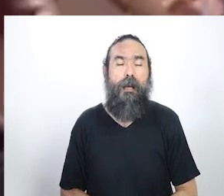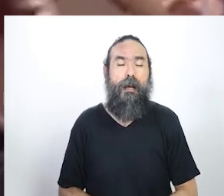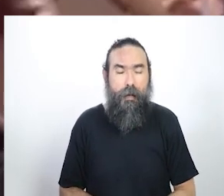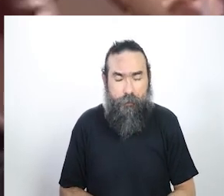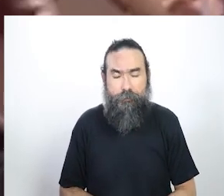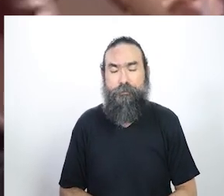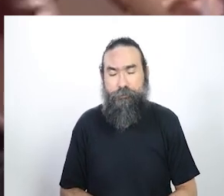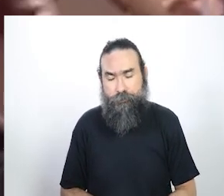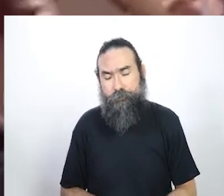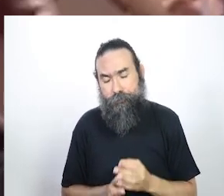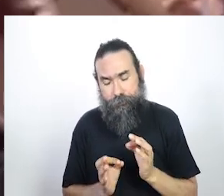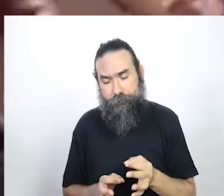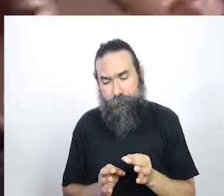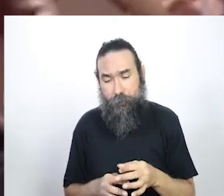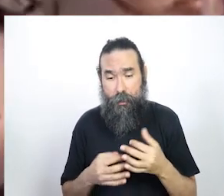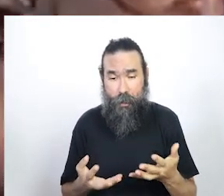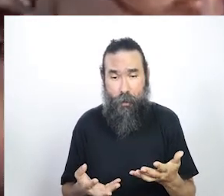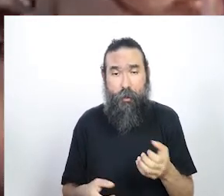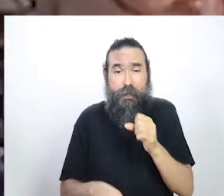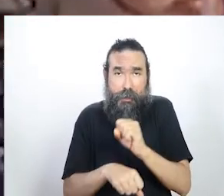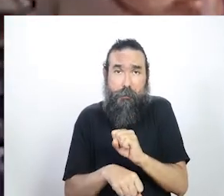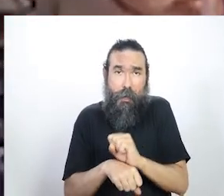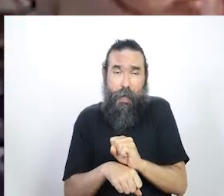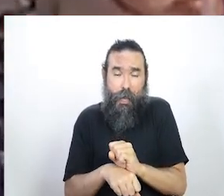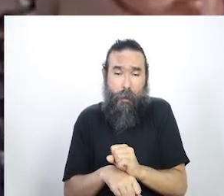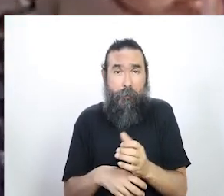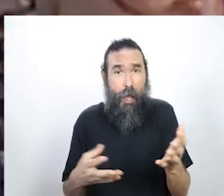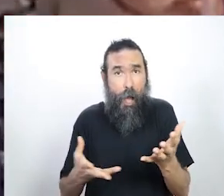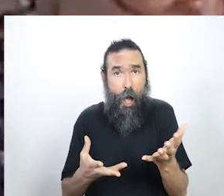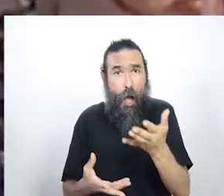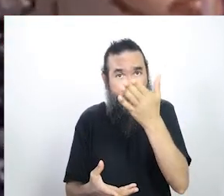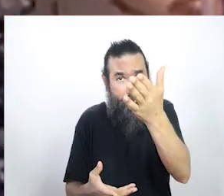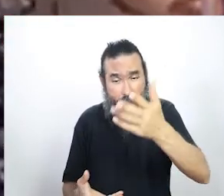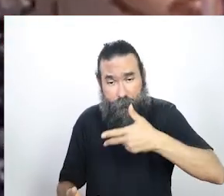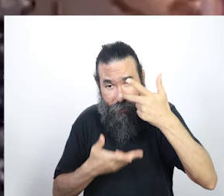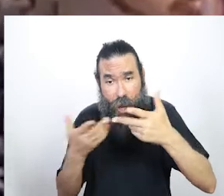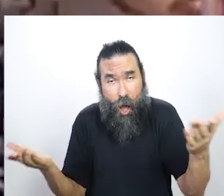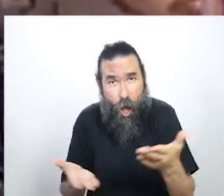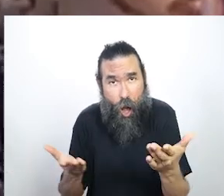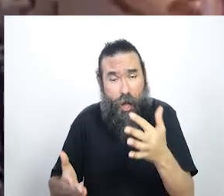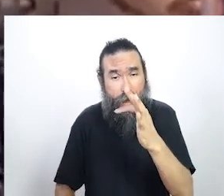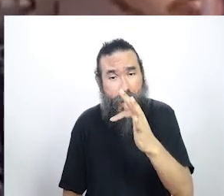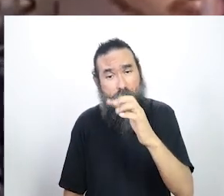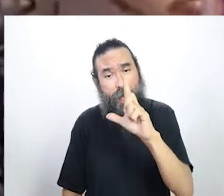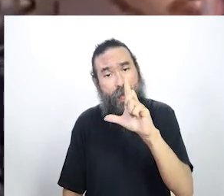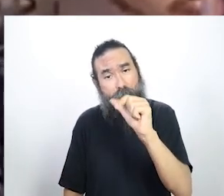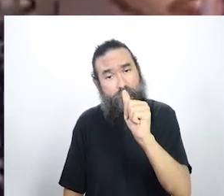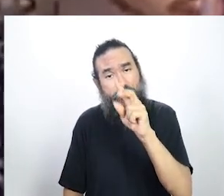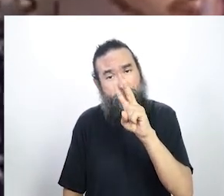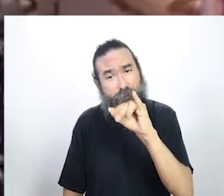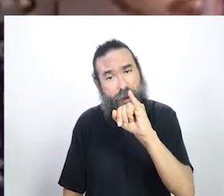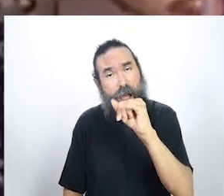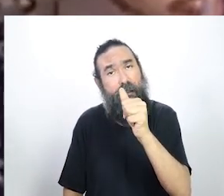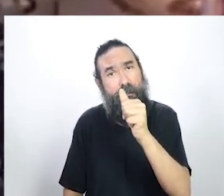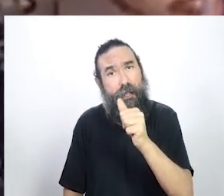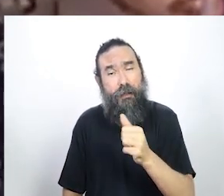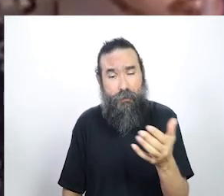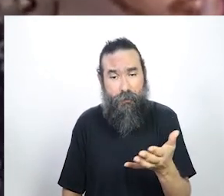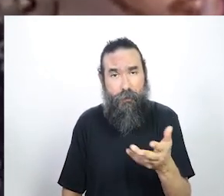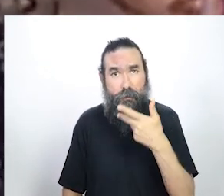Então a gente espera um pouco e a Flávia fala agora e depois você